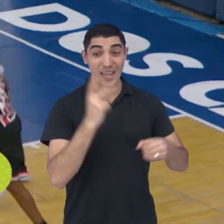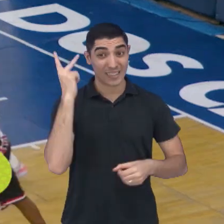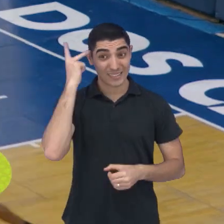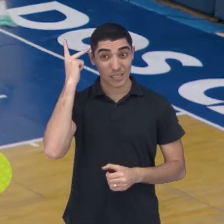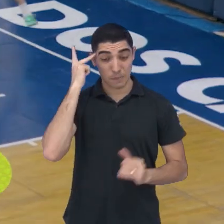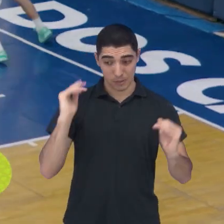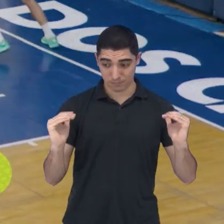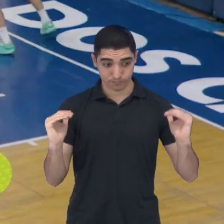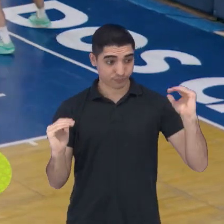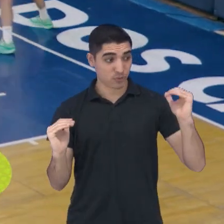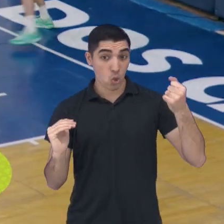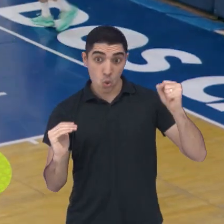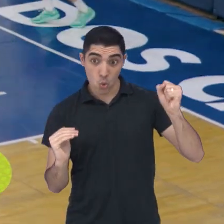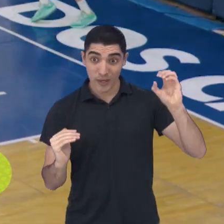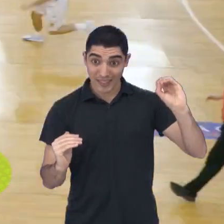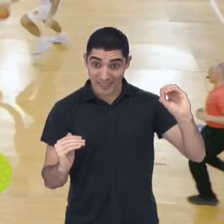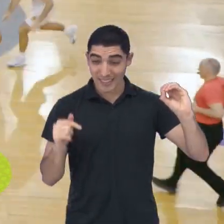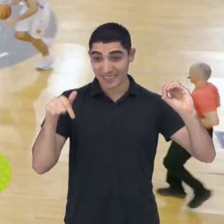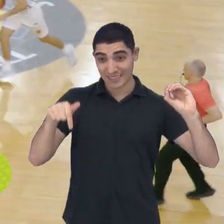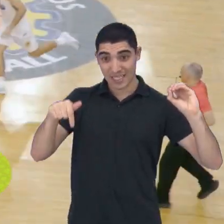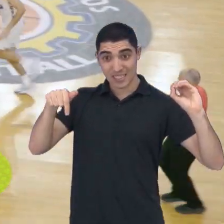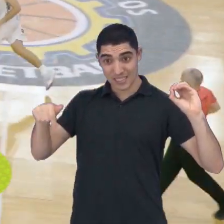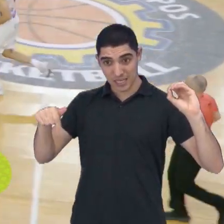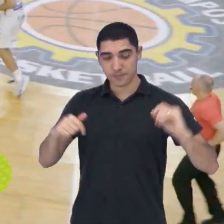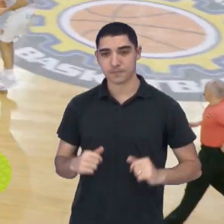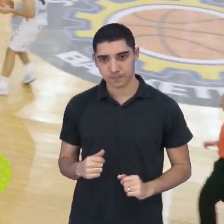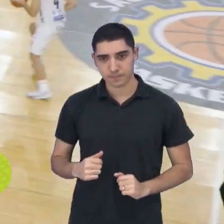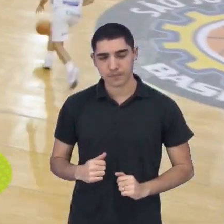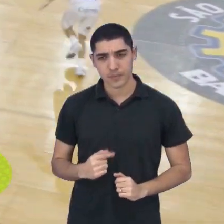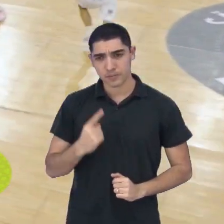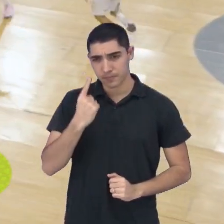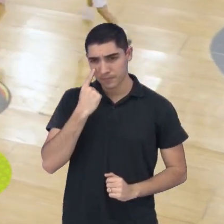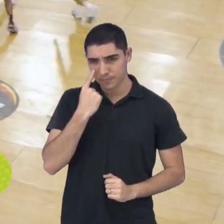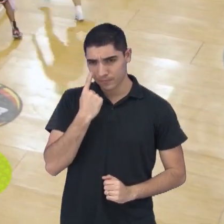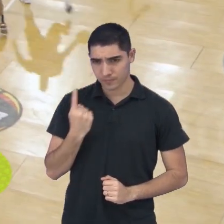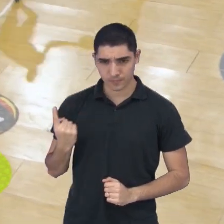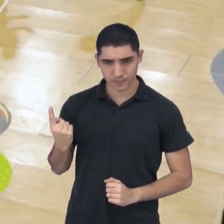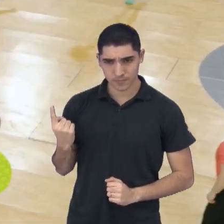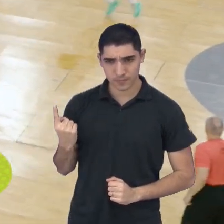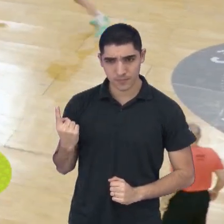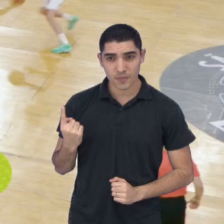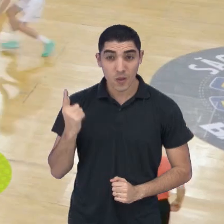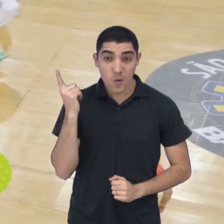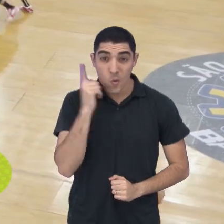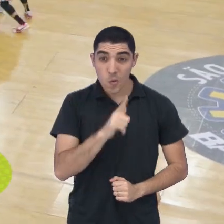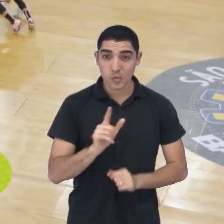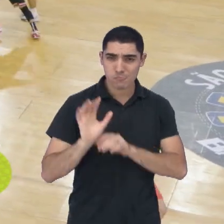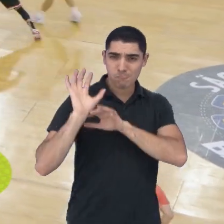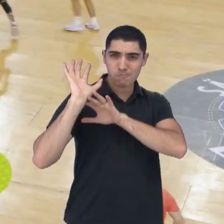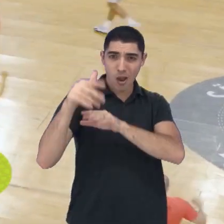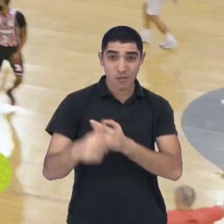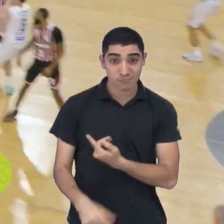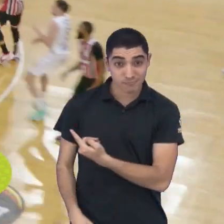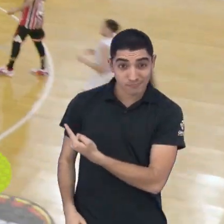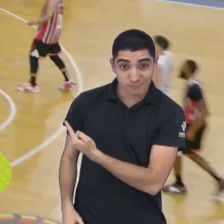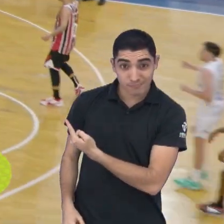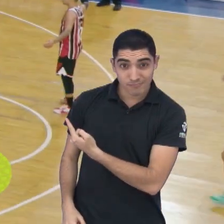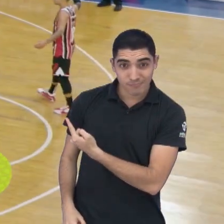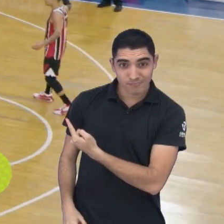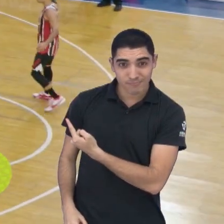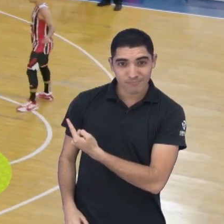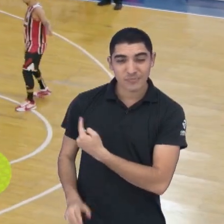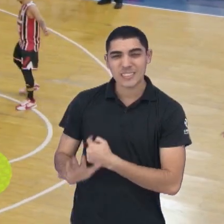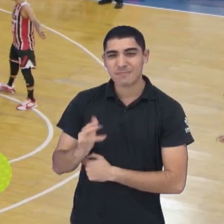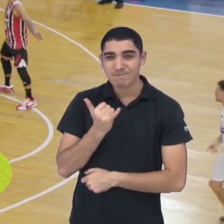frente, 80-77. A posse inverteu de lado. Vieta veio para o chute de 3. Sorte que